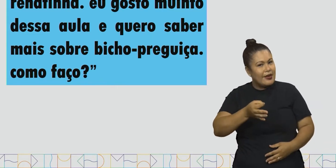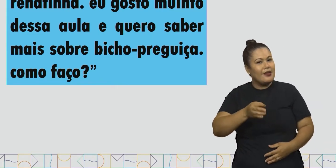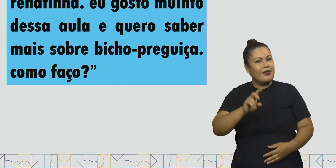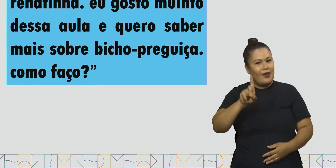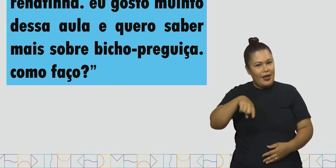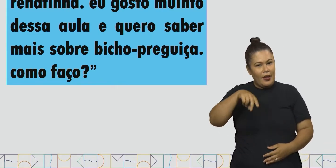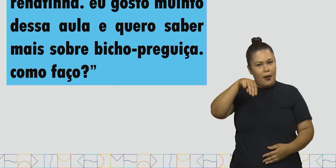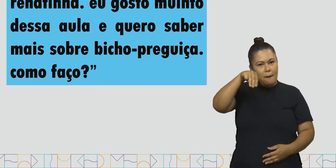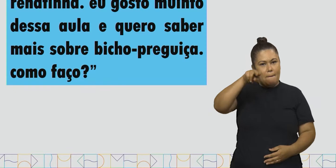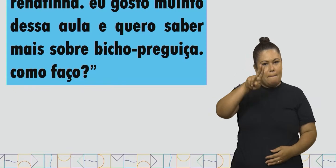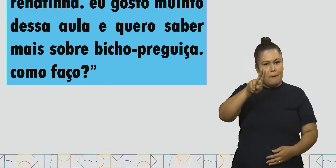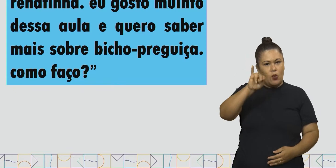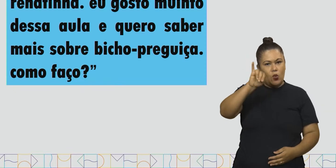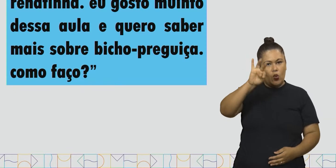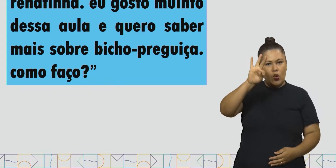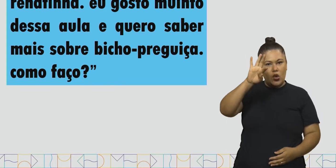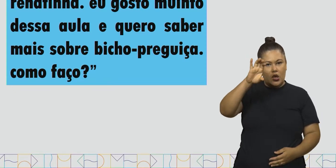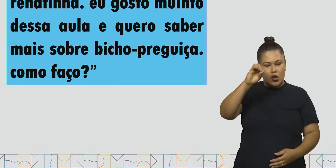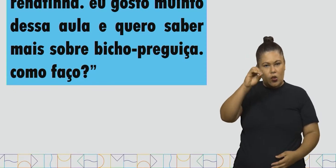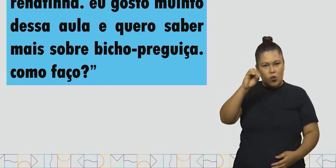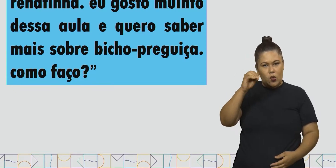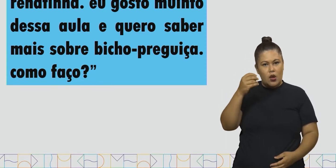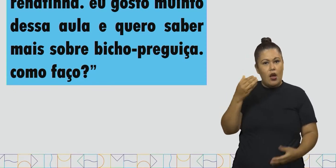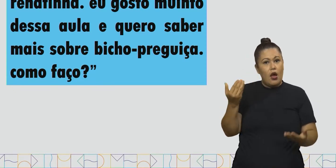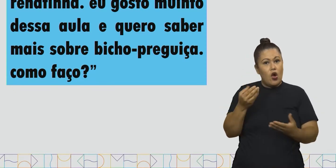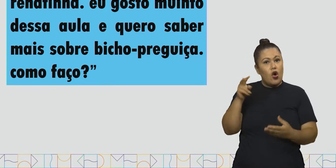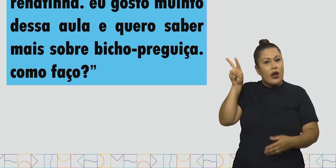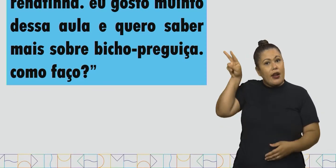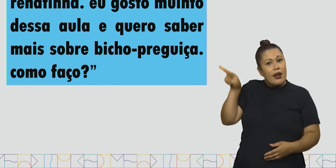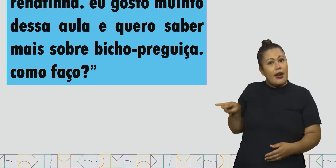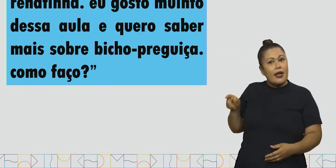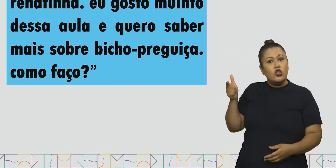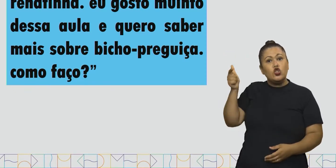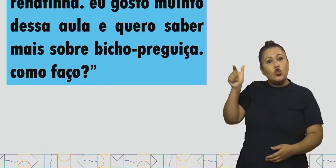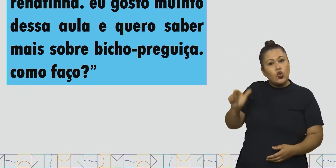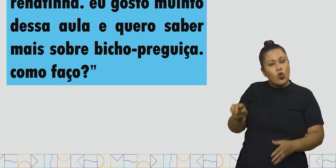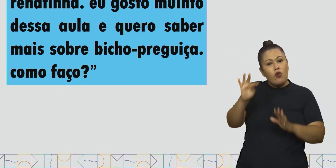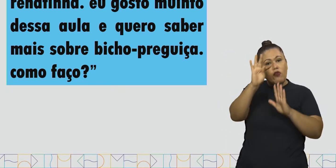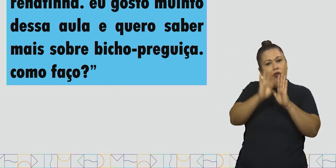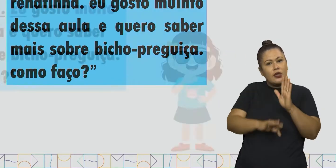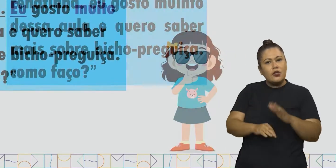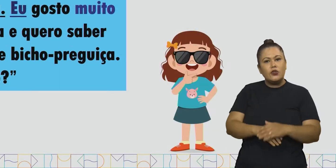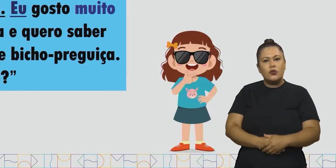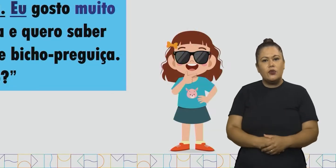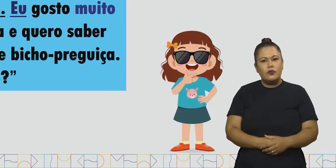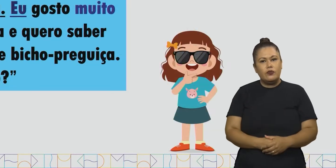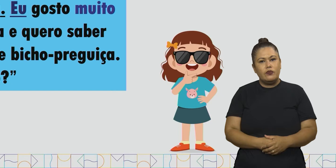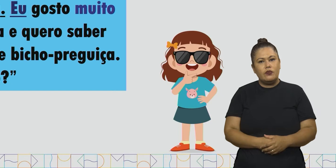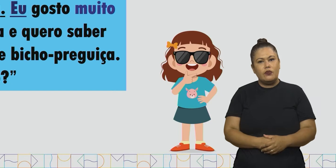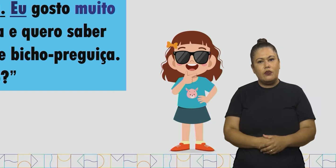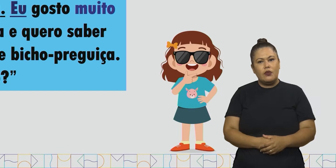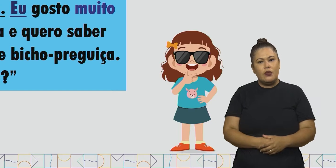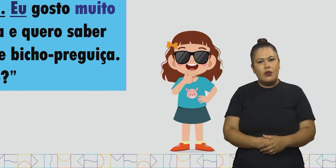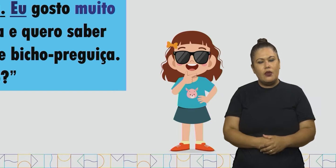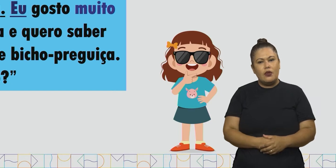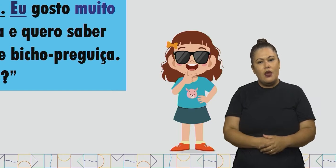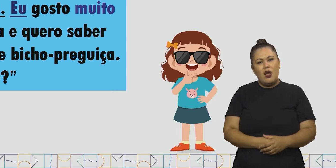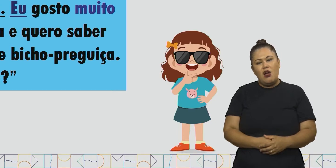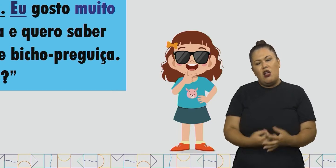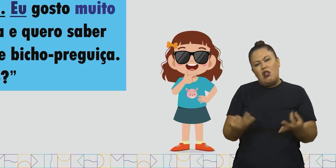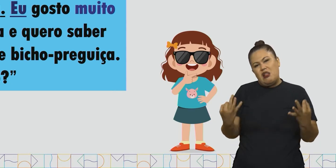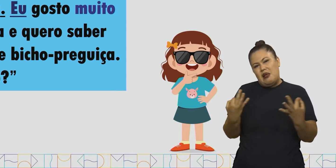Exatamente, muito. Verifique agora como ficou o nosso texto. Bem